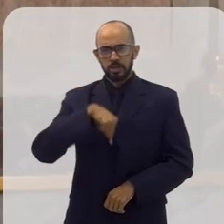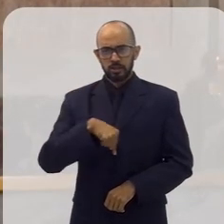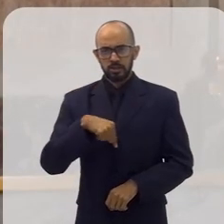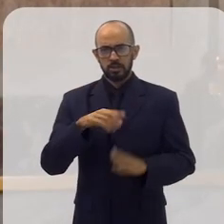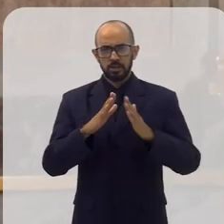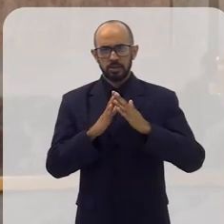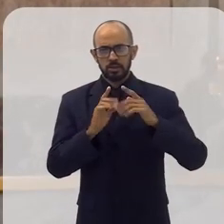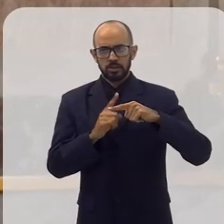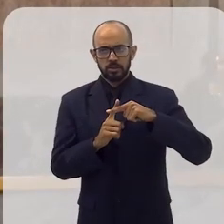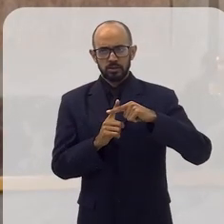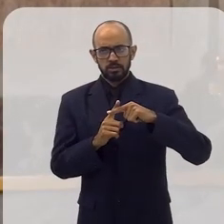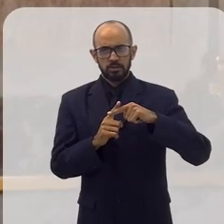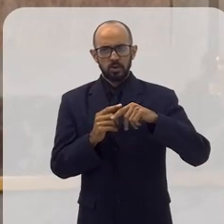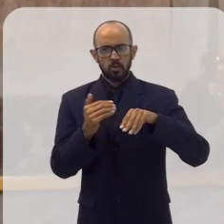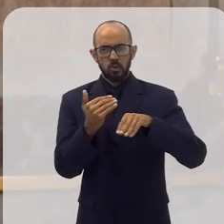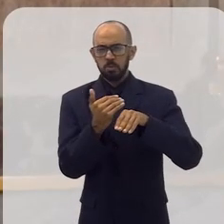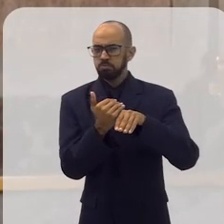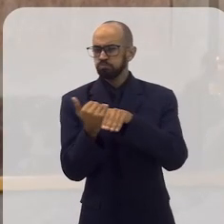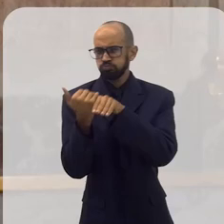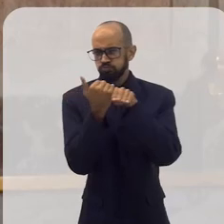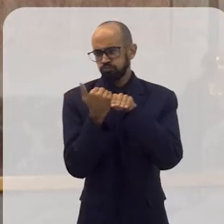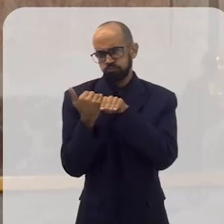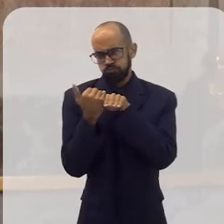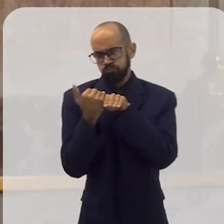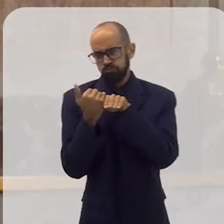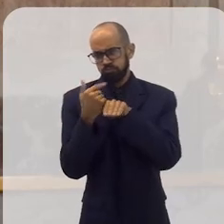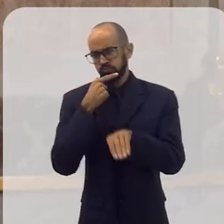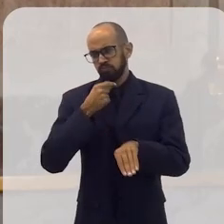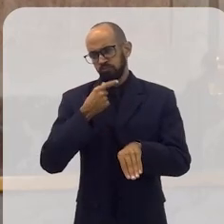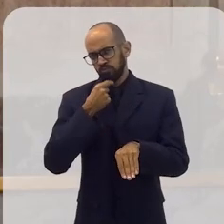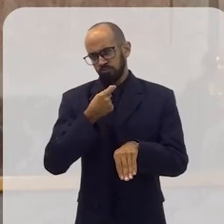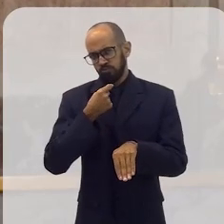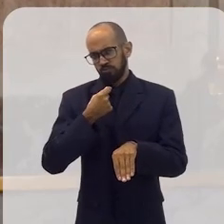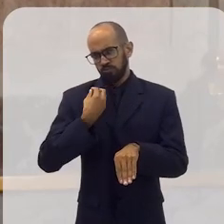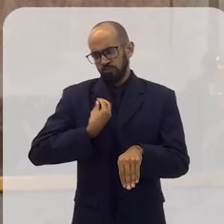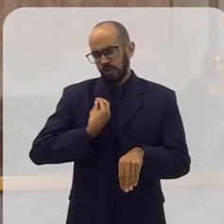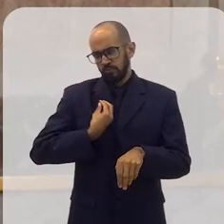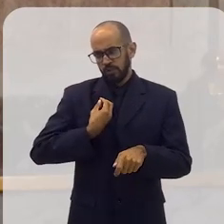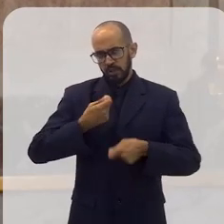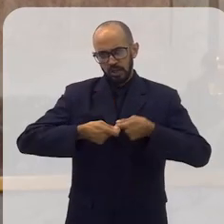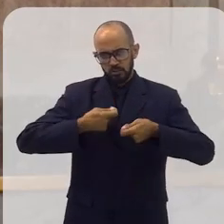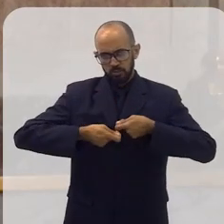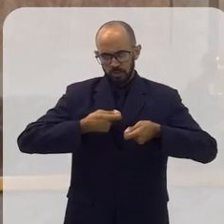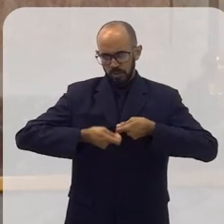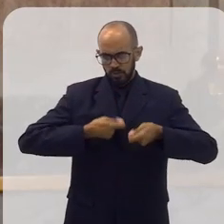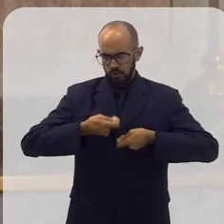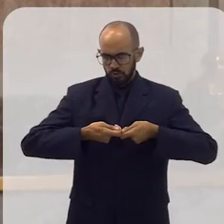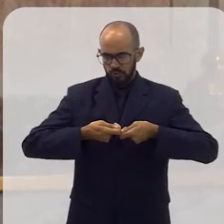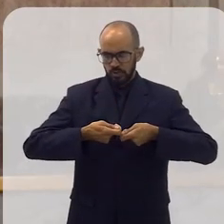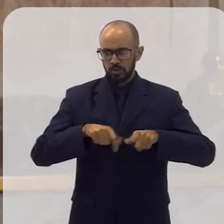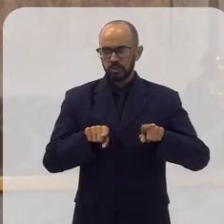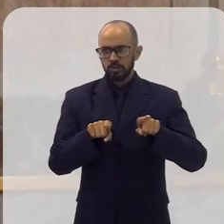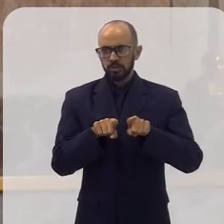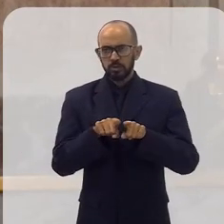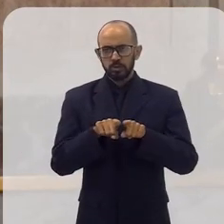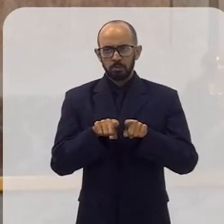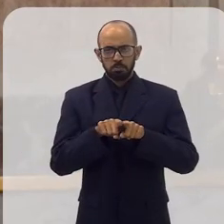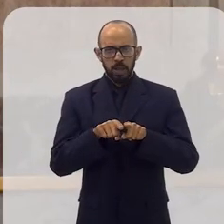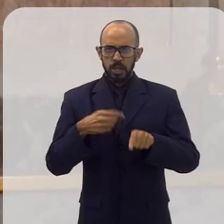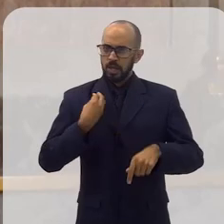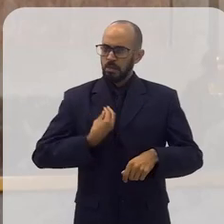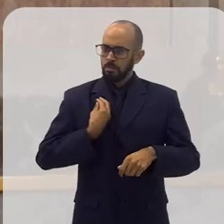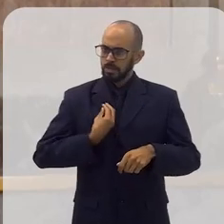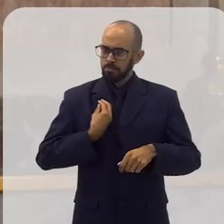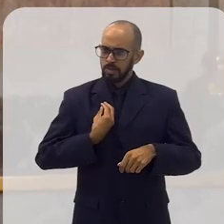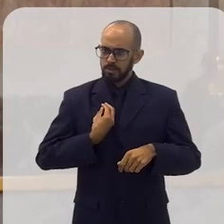nossa igreja são equivalentes aos homens na parte da vida administrativa e